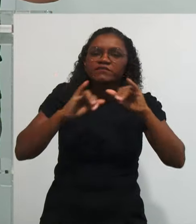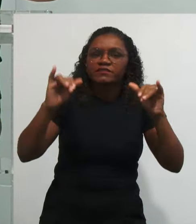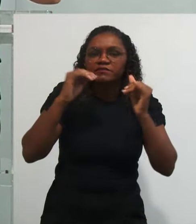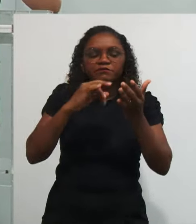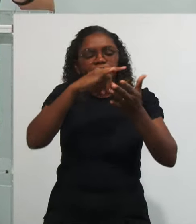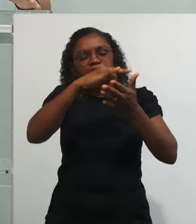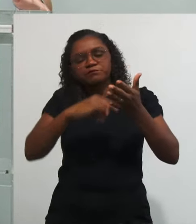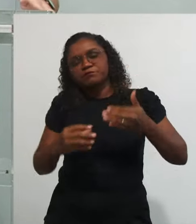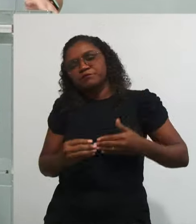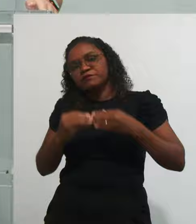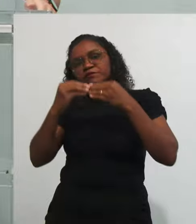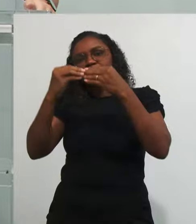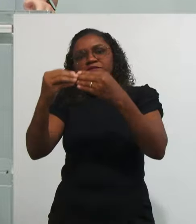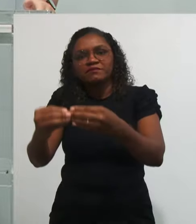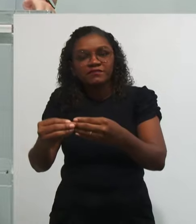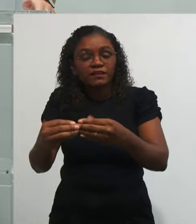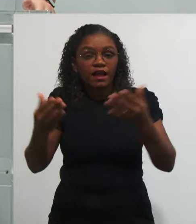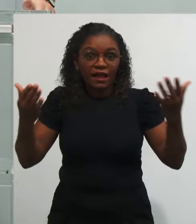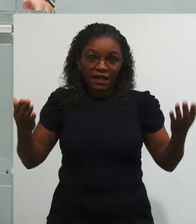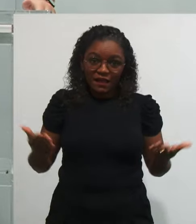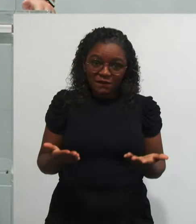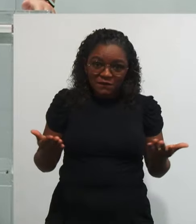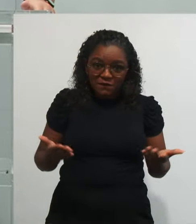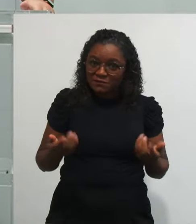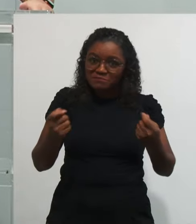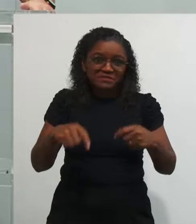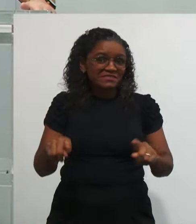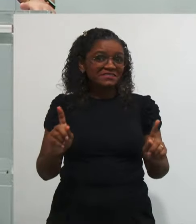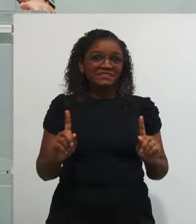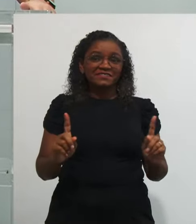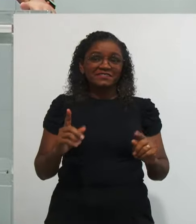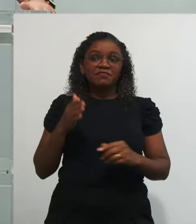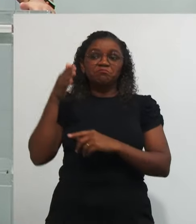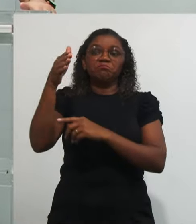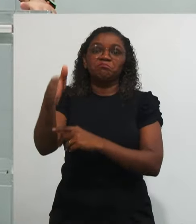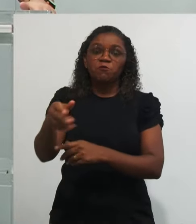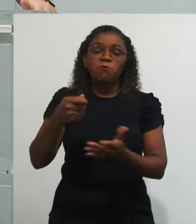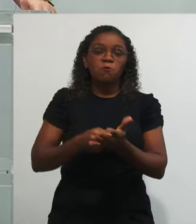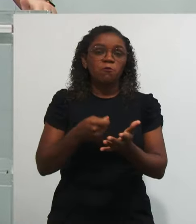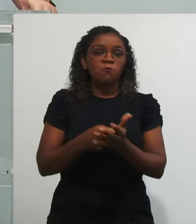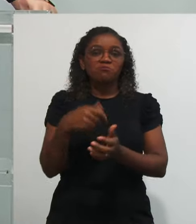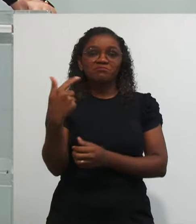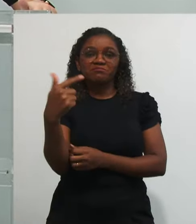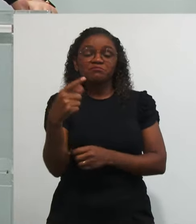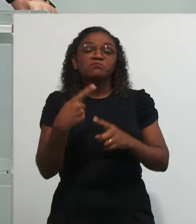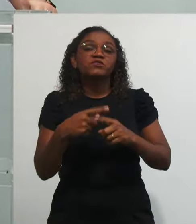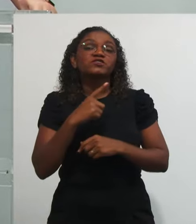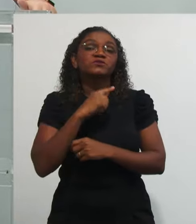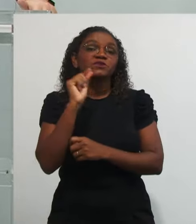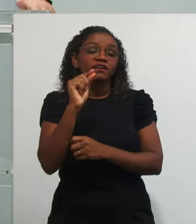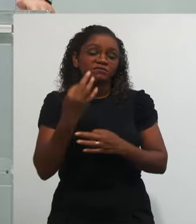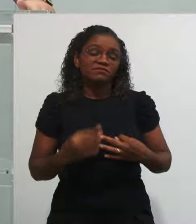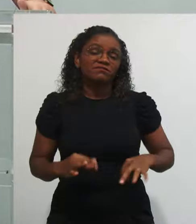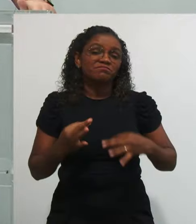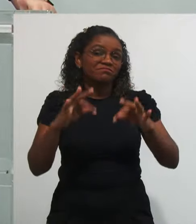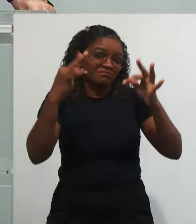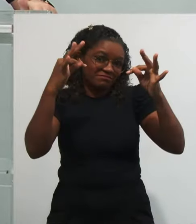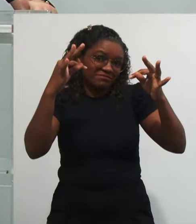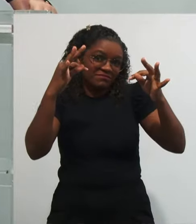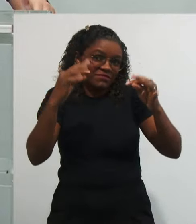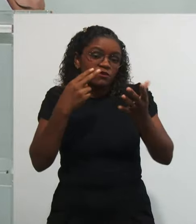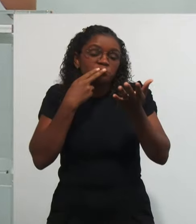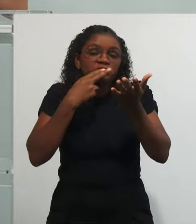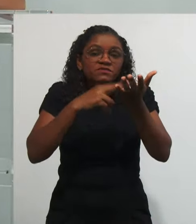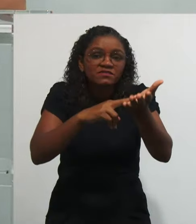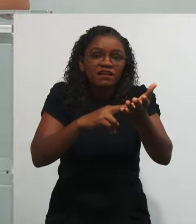documento e hoje com os avanços da tecnologia e principalmente das tics essa informação essa mensagem esse